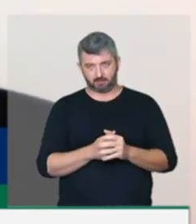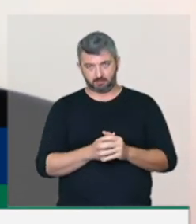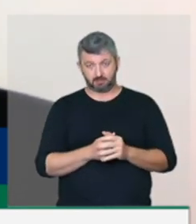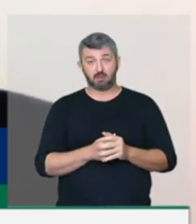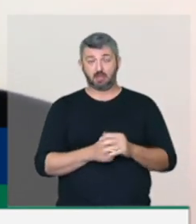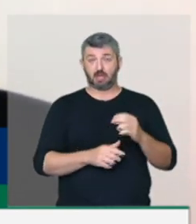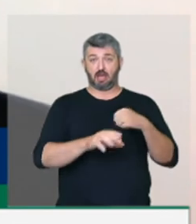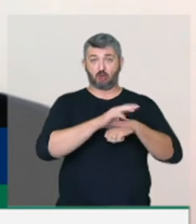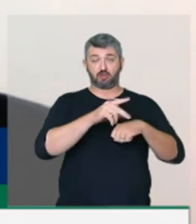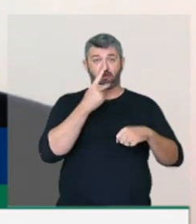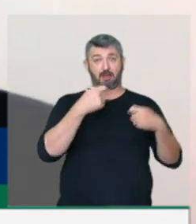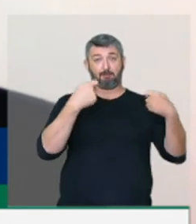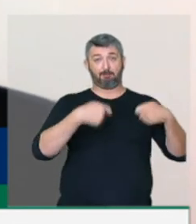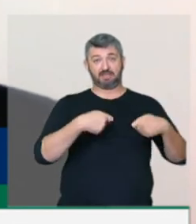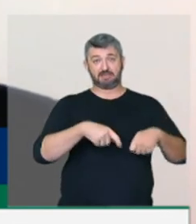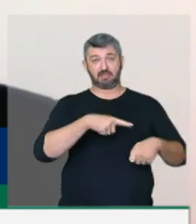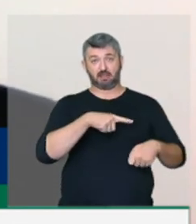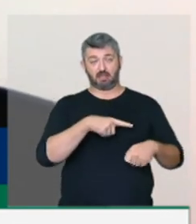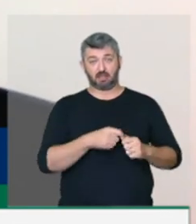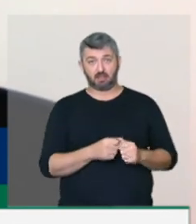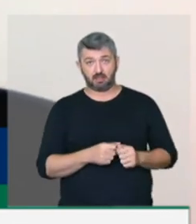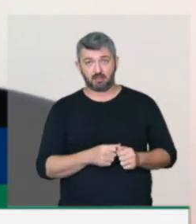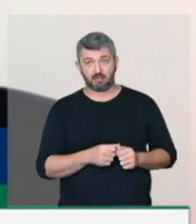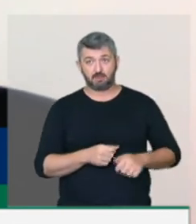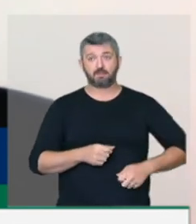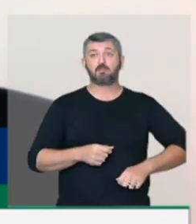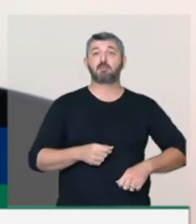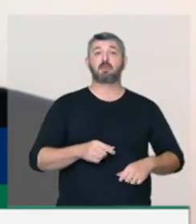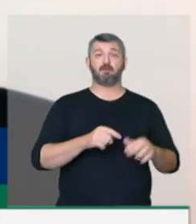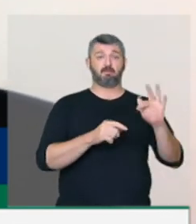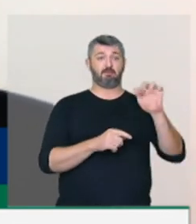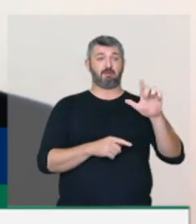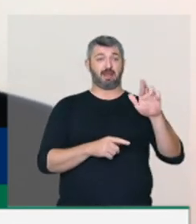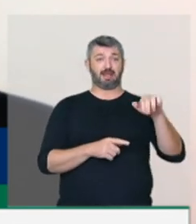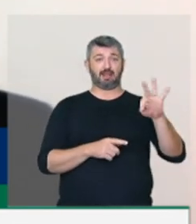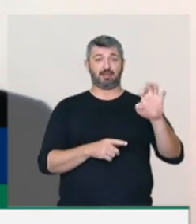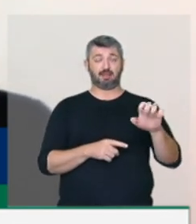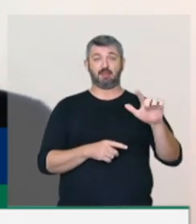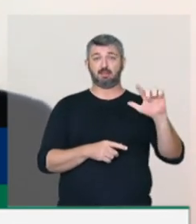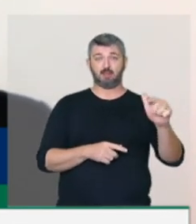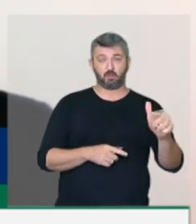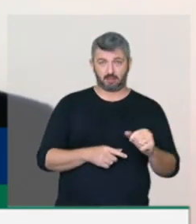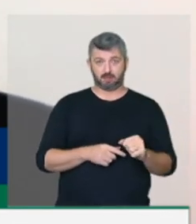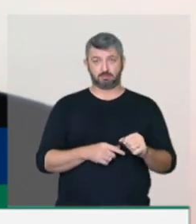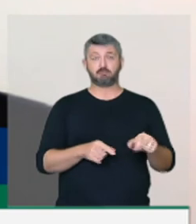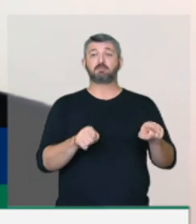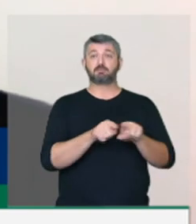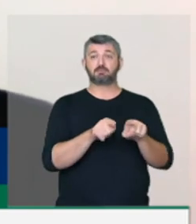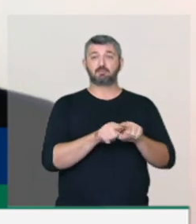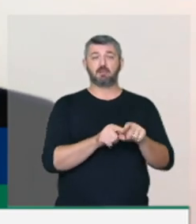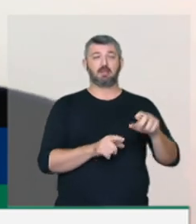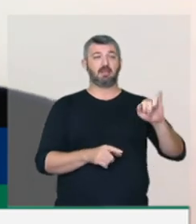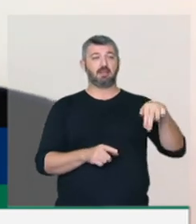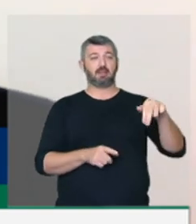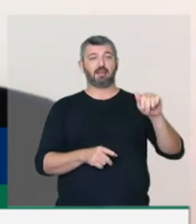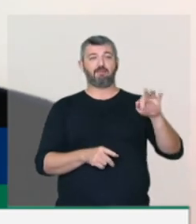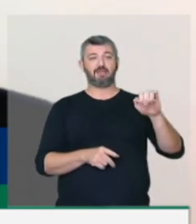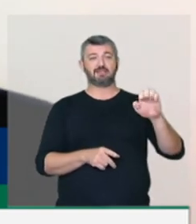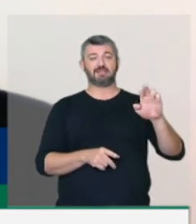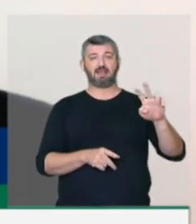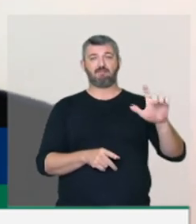pela Constituição, a ausência de flagrância e, por último, da